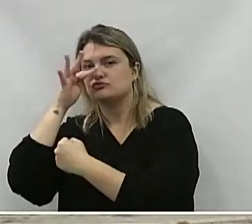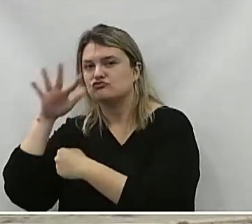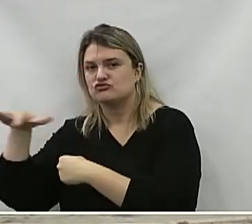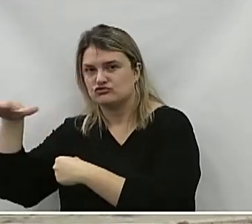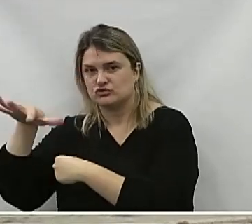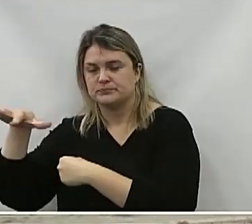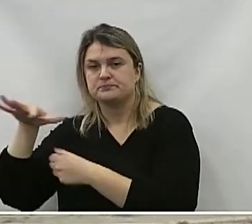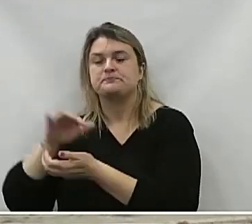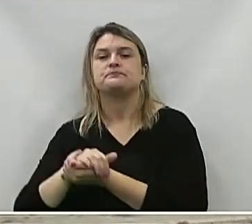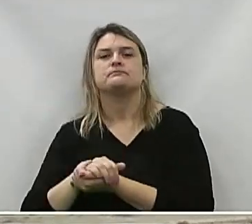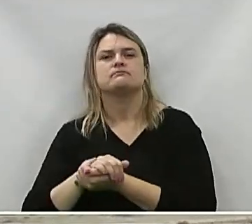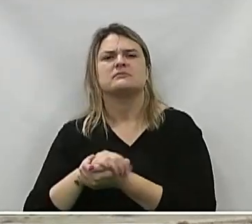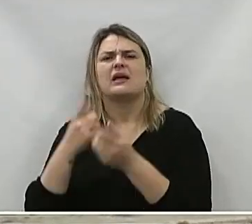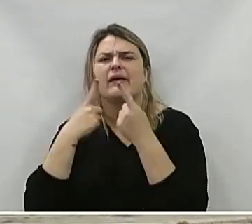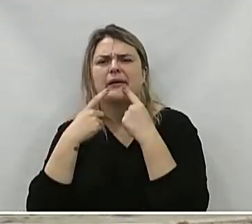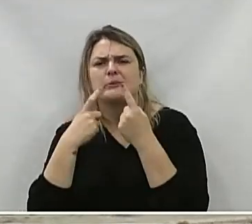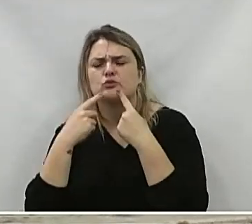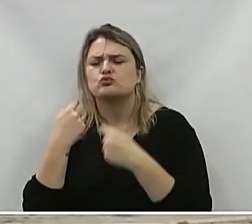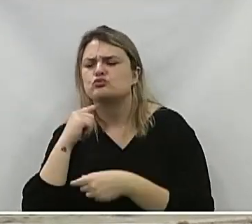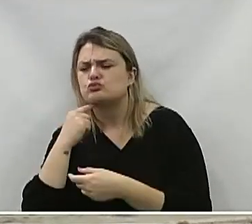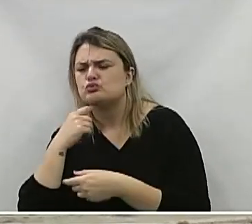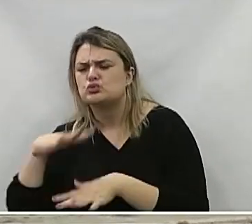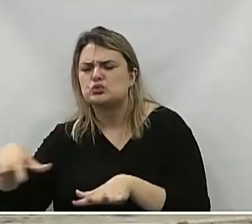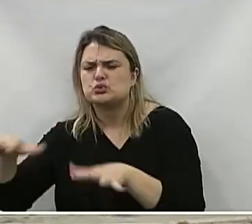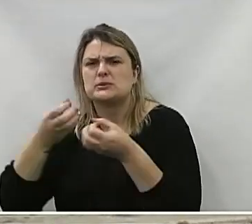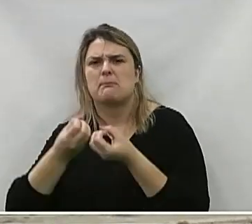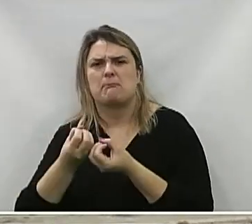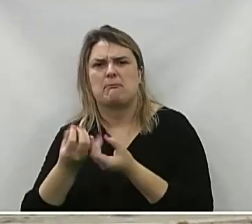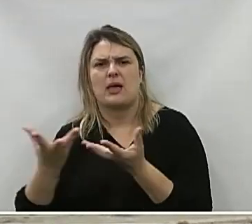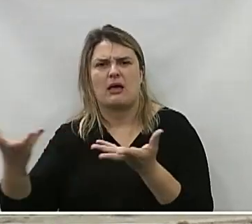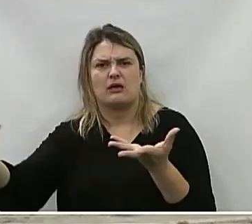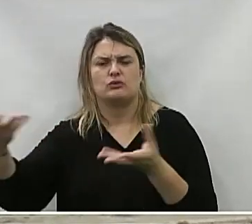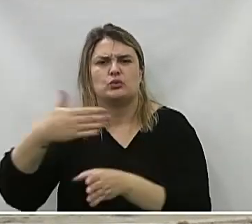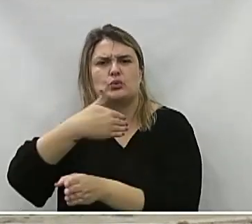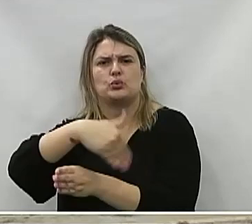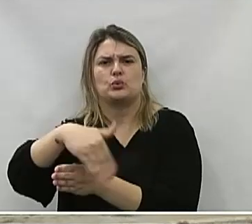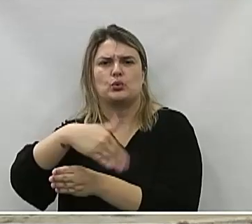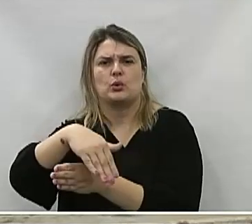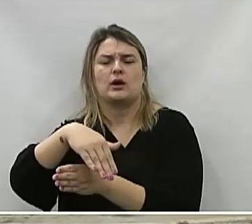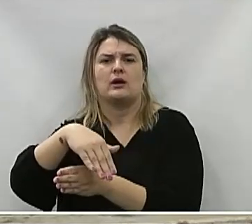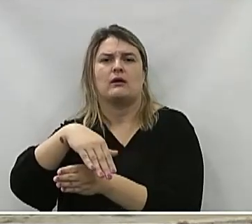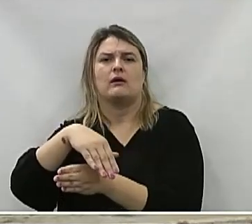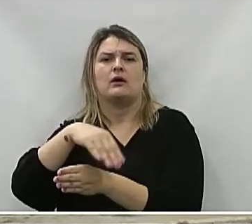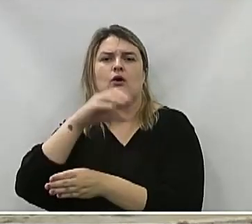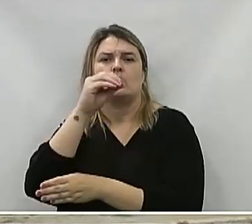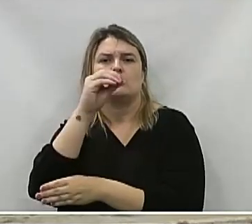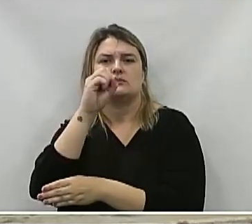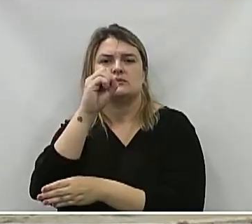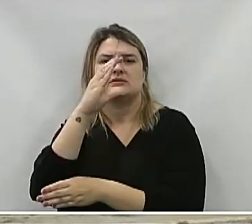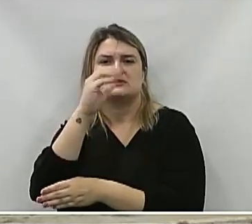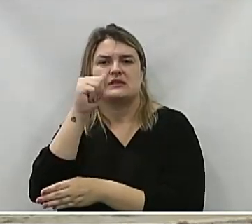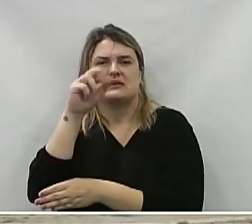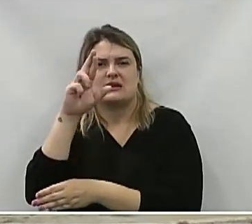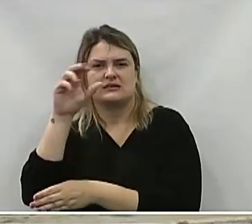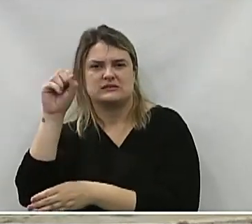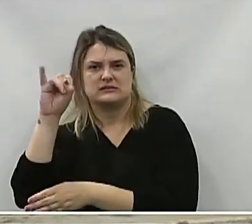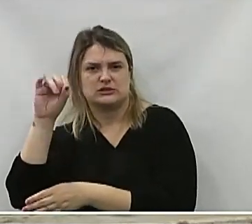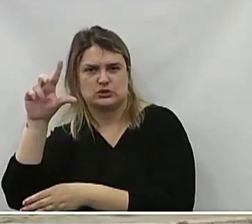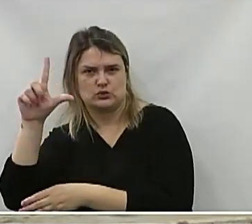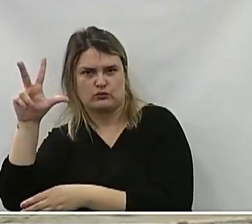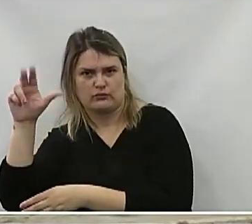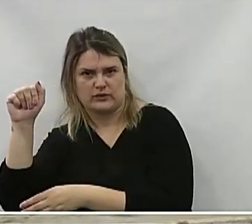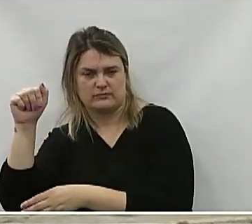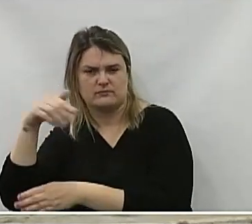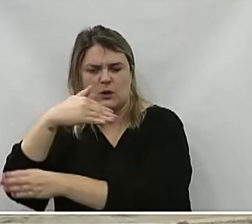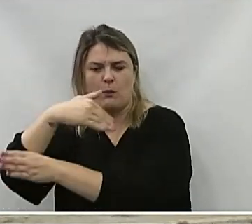reclamaram a questão da sujeira do mato da rua lá da via do Oscar glac Liano da Silva